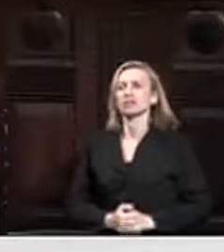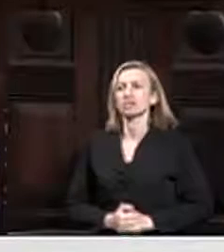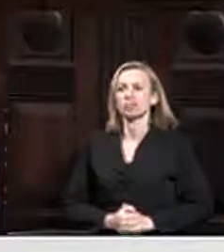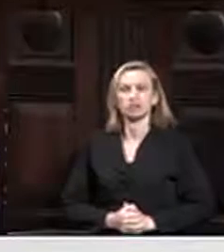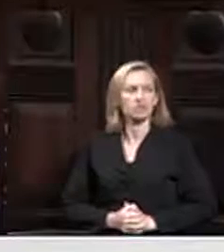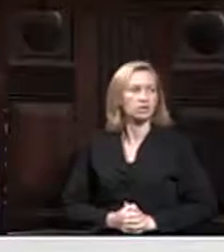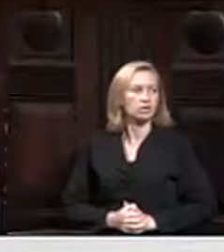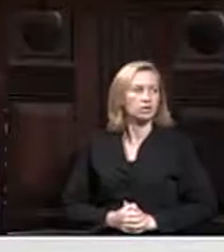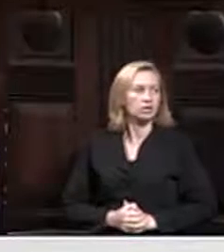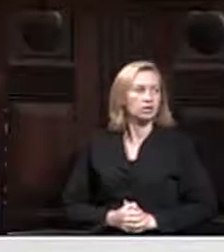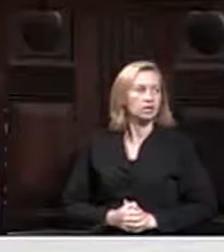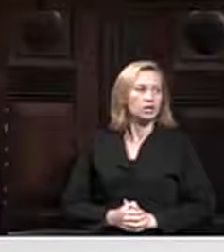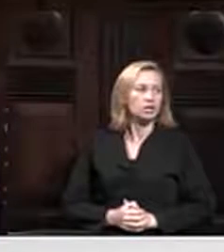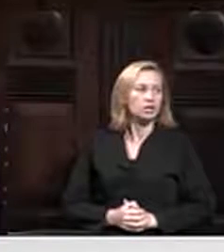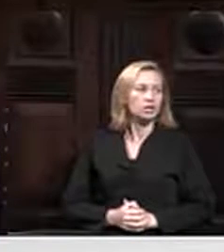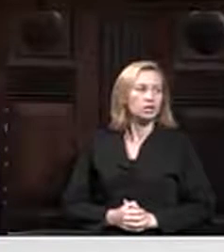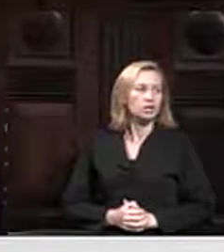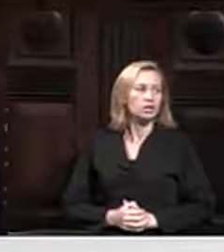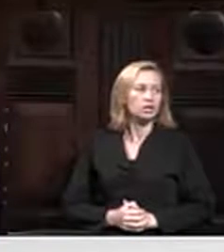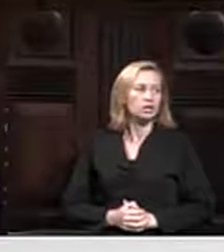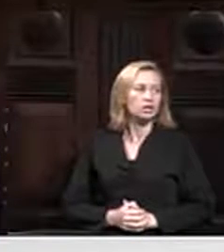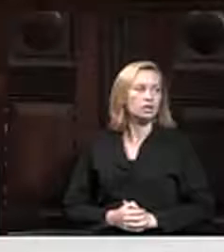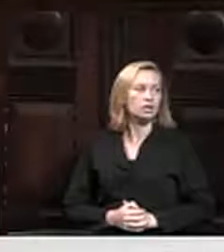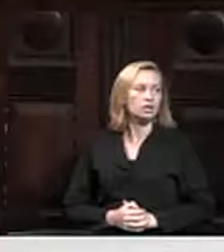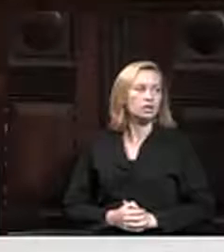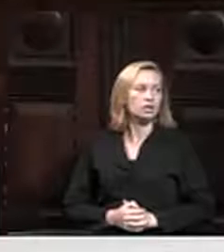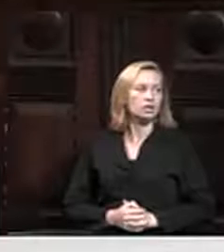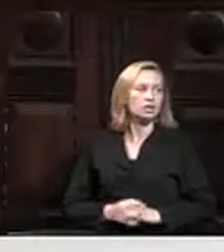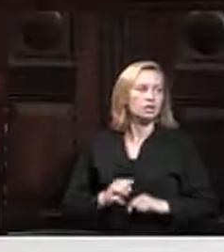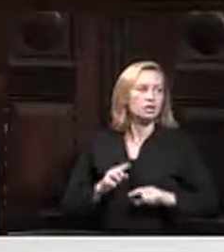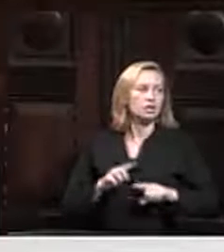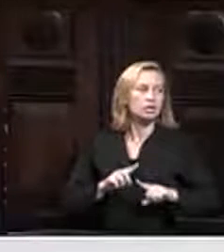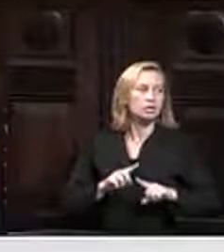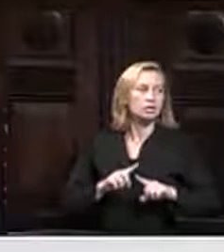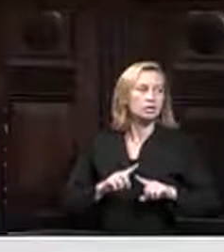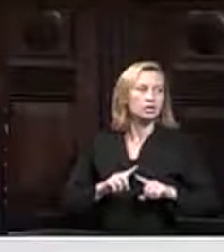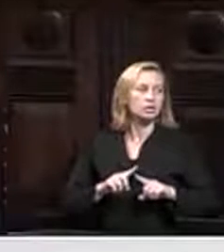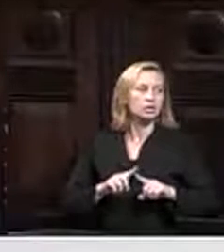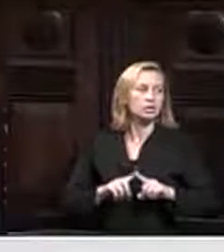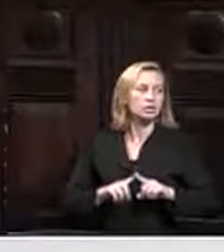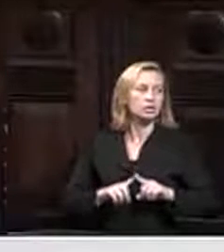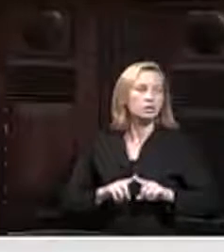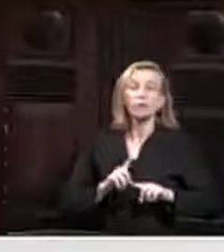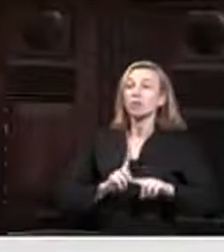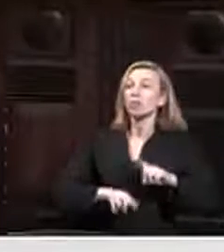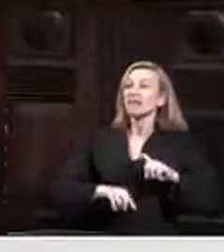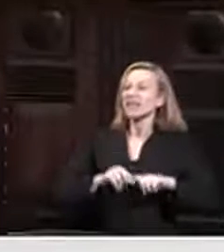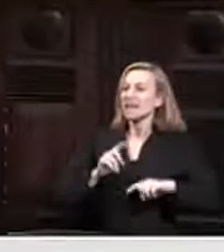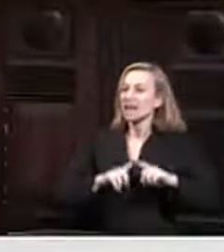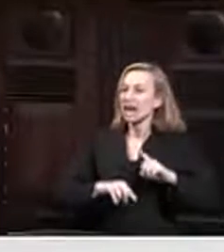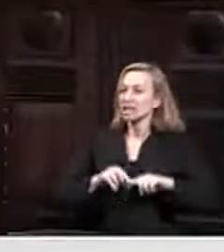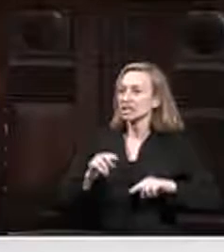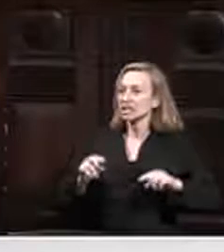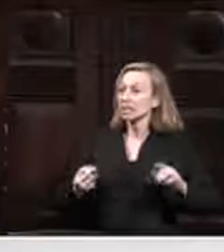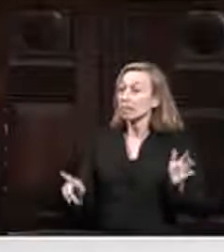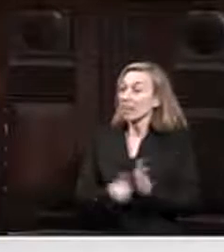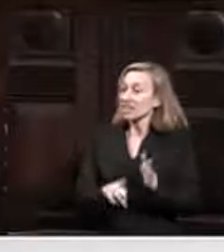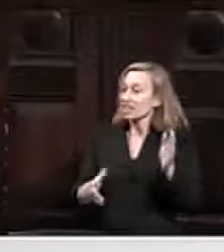Os recursos para a segurança não podem sair da área da cultura nem da área do esporte. Não